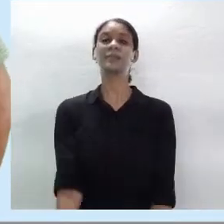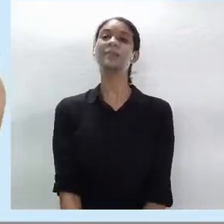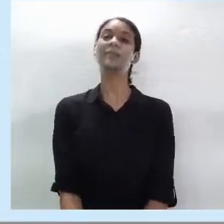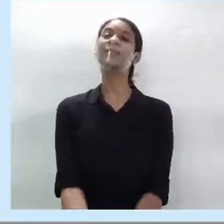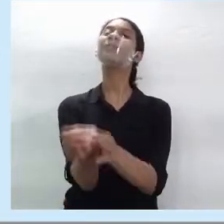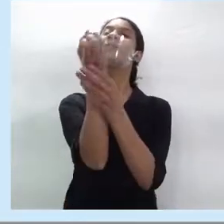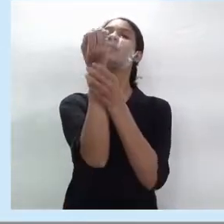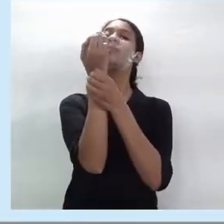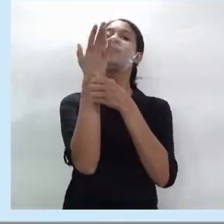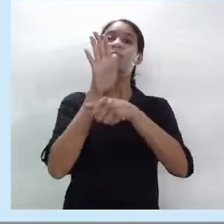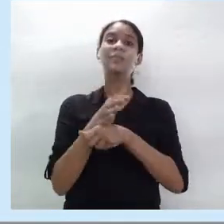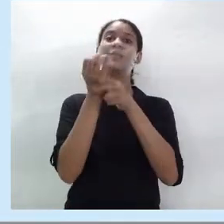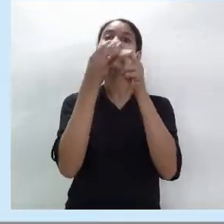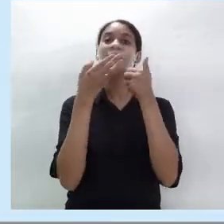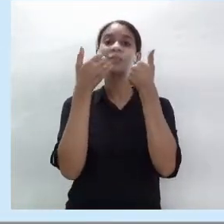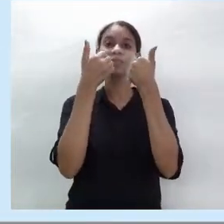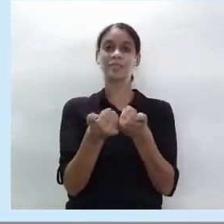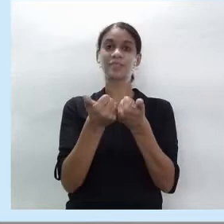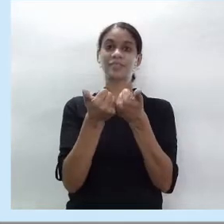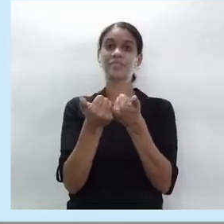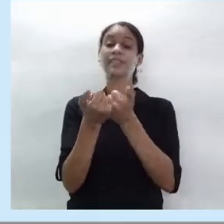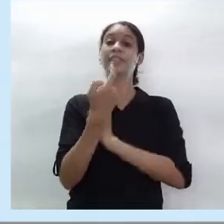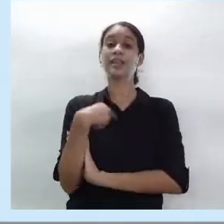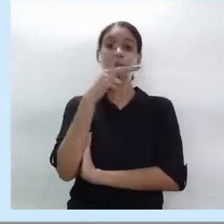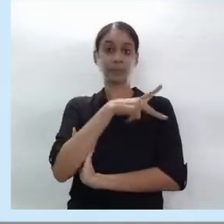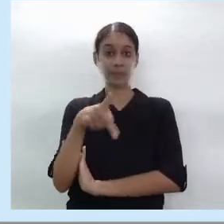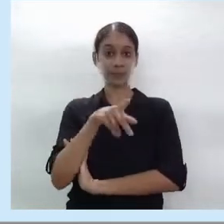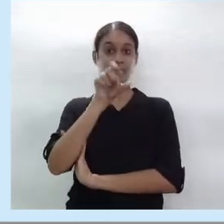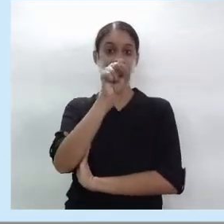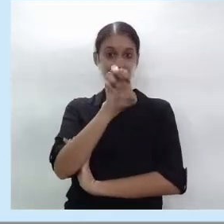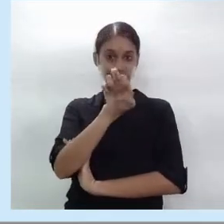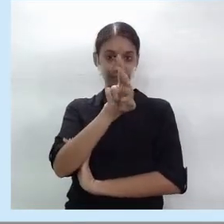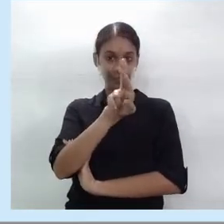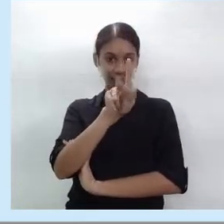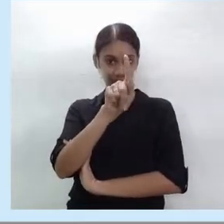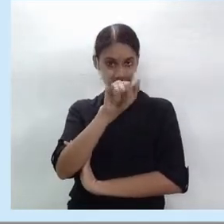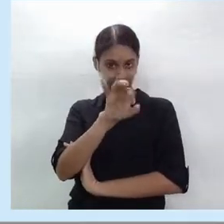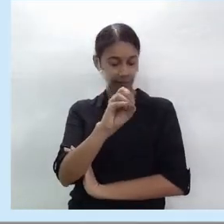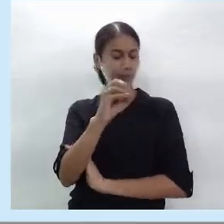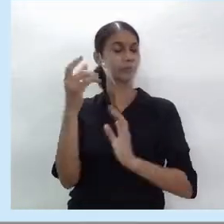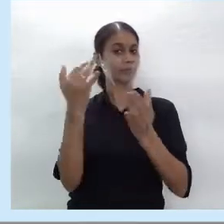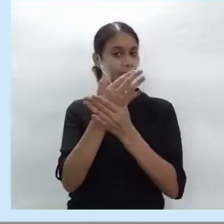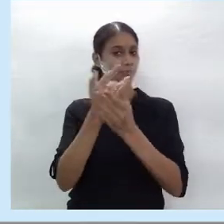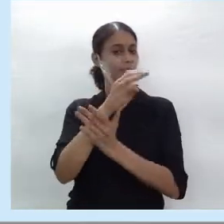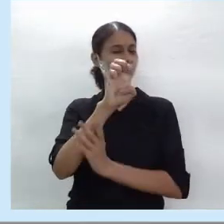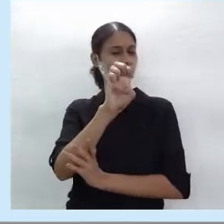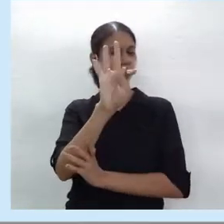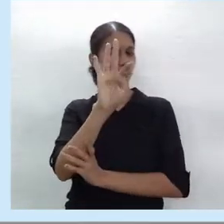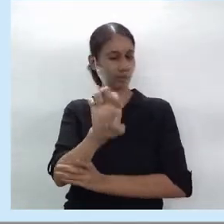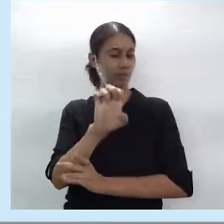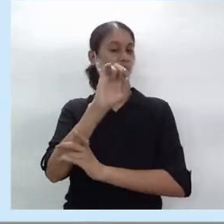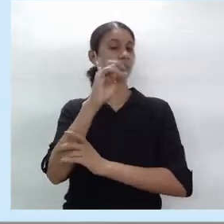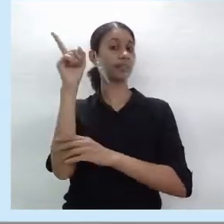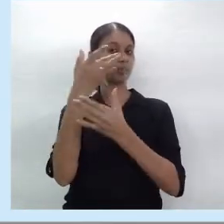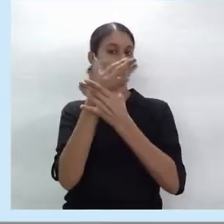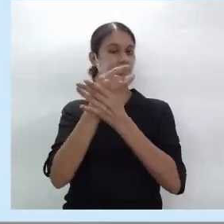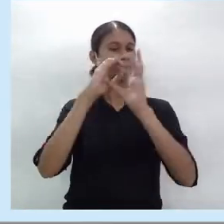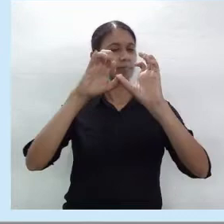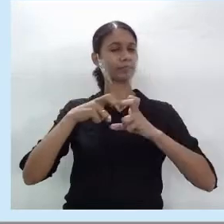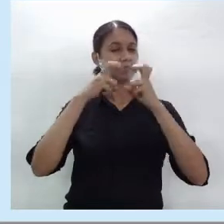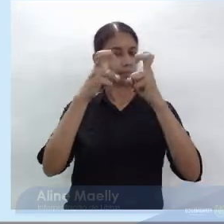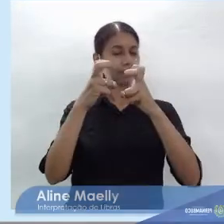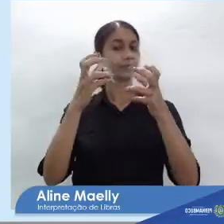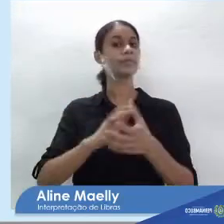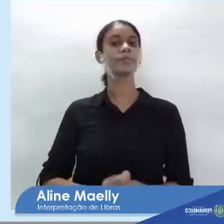Boa tarde, tudo bem? Sou o professor Sérgio Bezerra, da ETE José David Gil Rodrigues, lá no Jaboatão dos